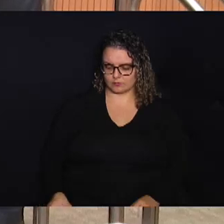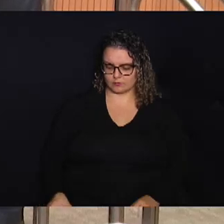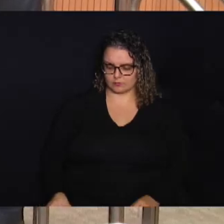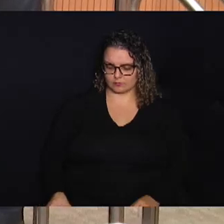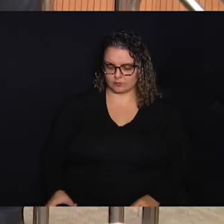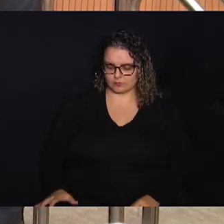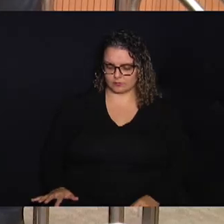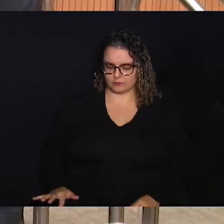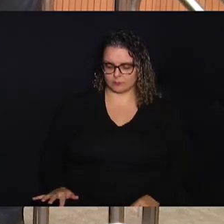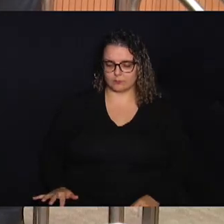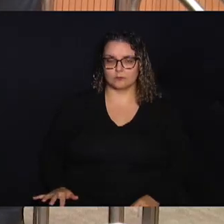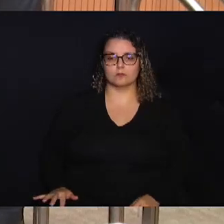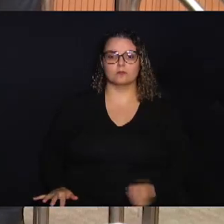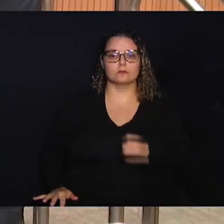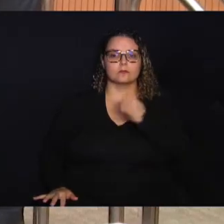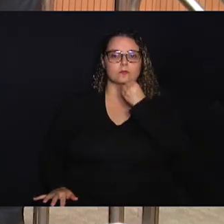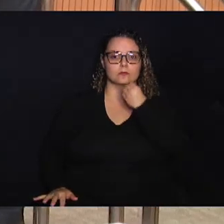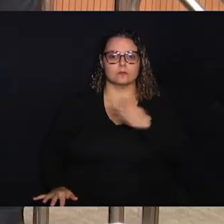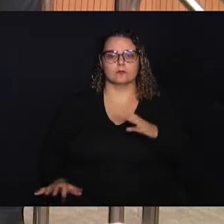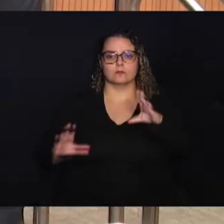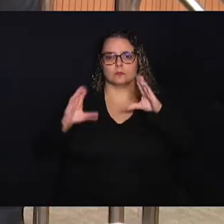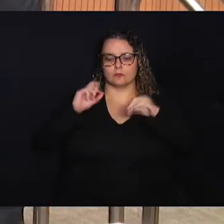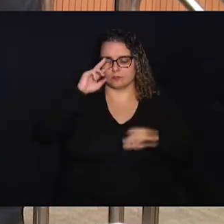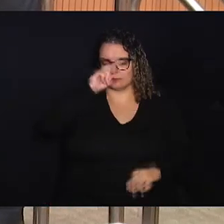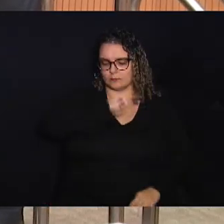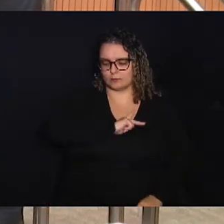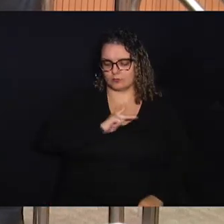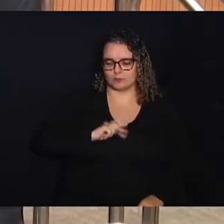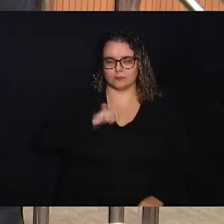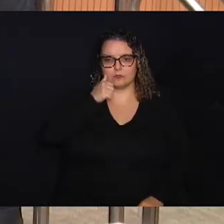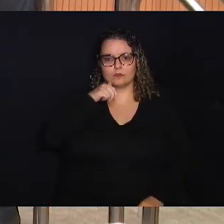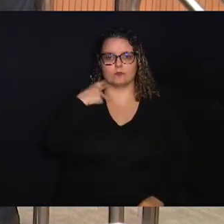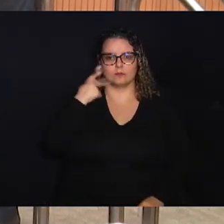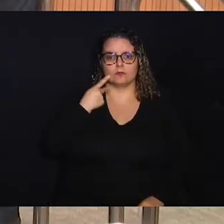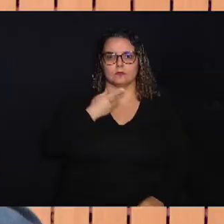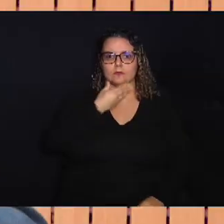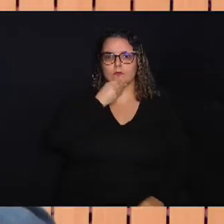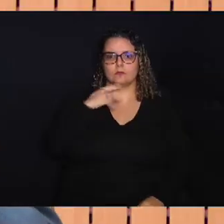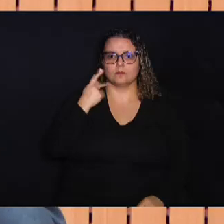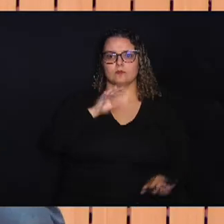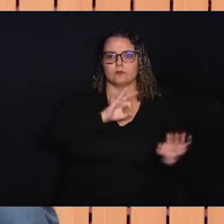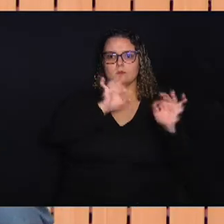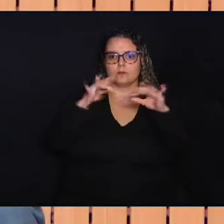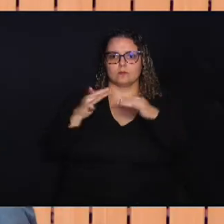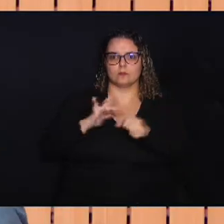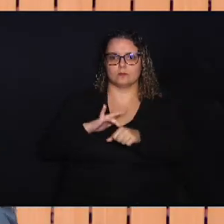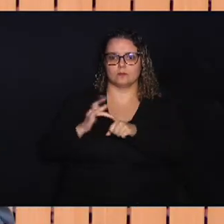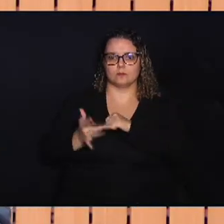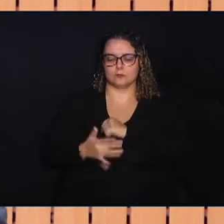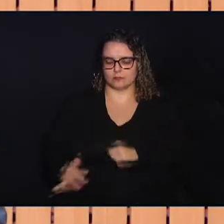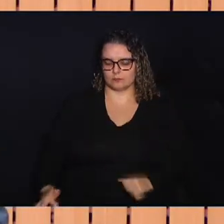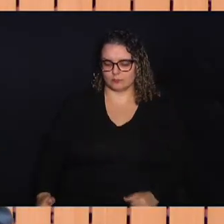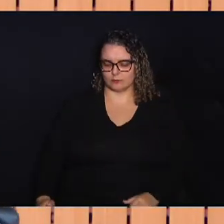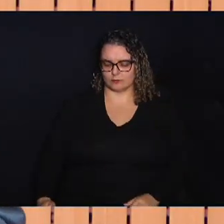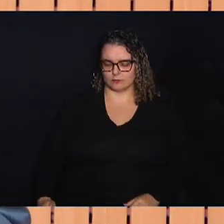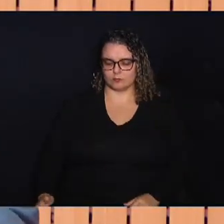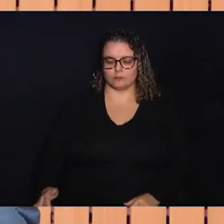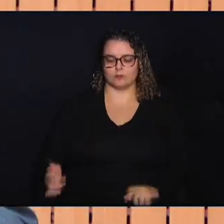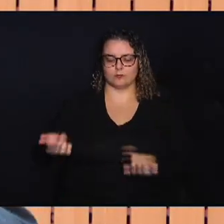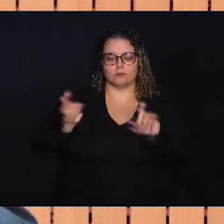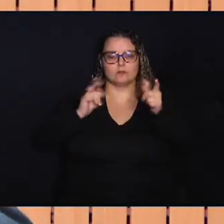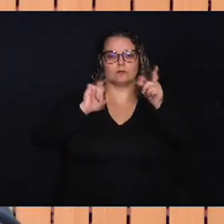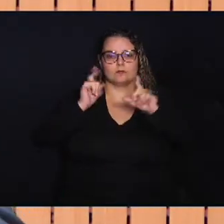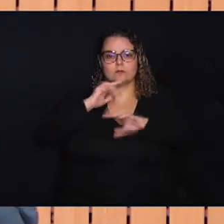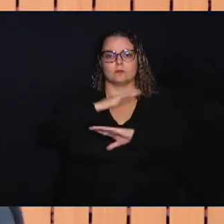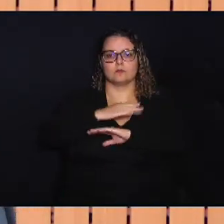Boa noite, senhor presidente, boa noite, vereadores, vereadoras, todos aqueles que nos acompanham pelas redes sociais, pela TV Câmara